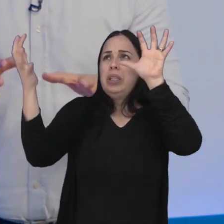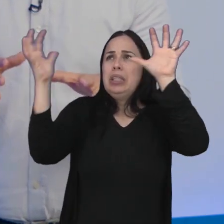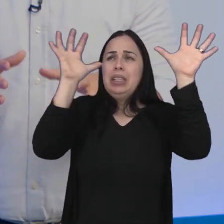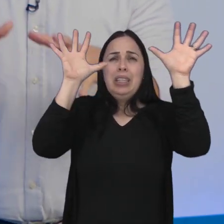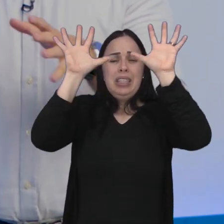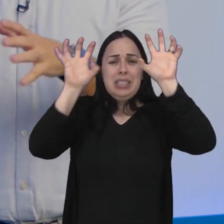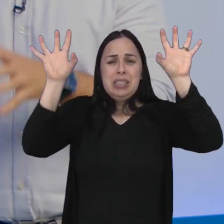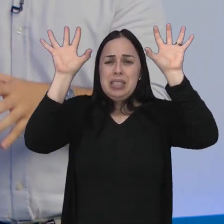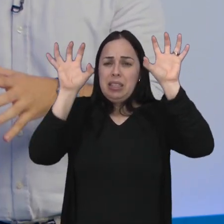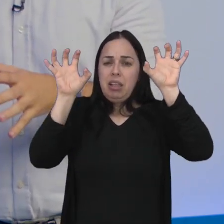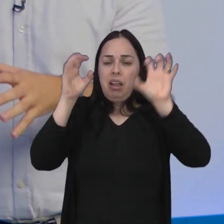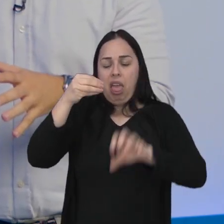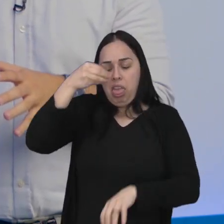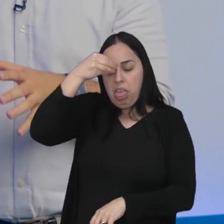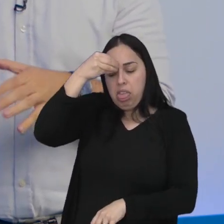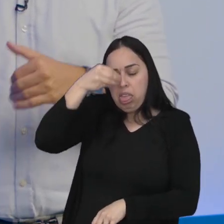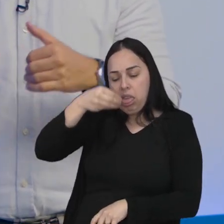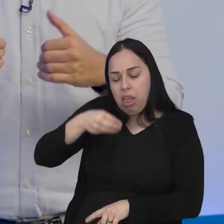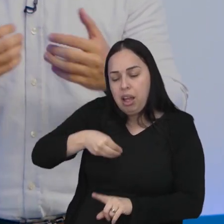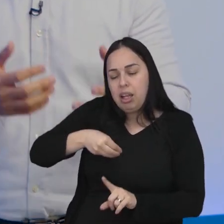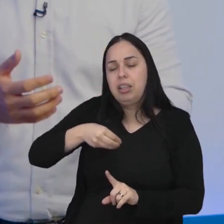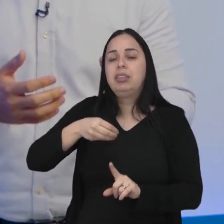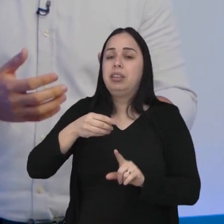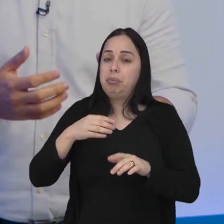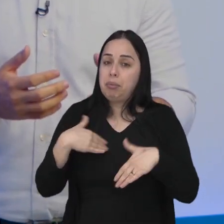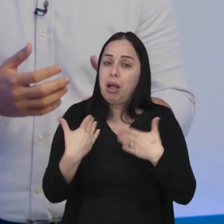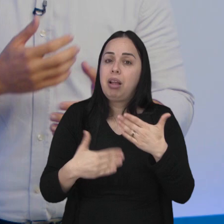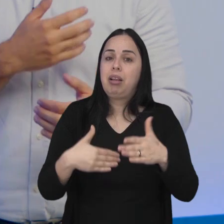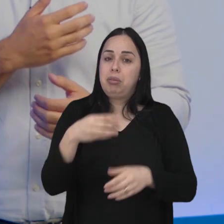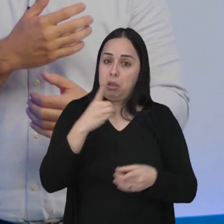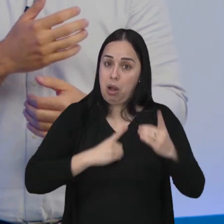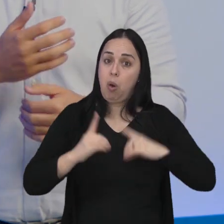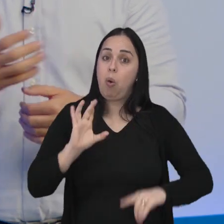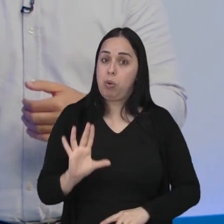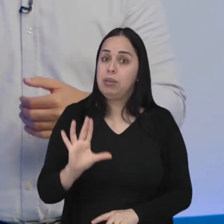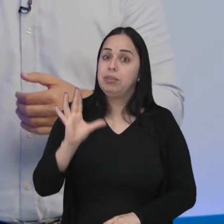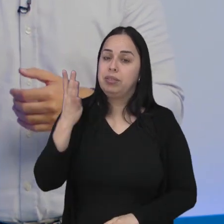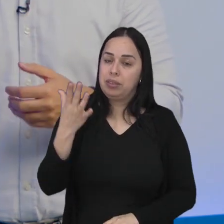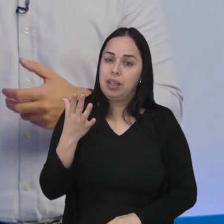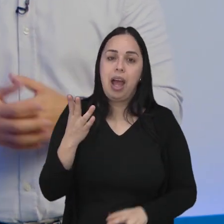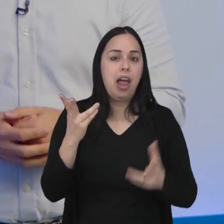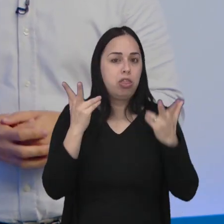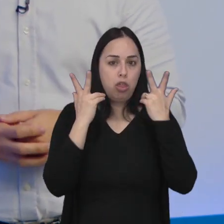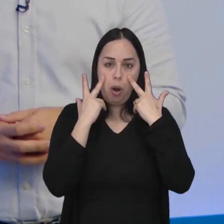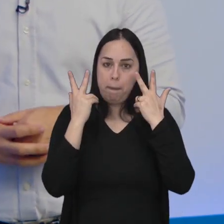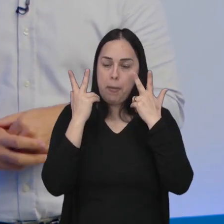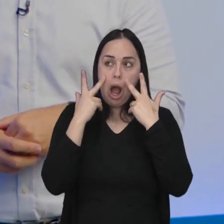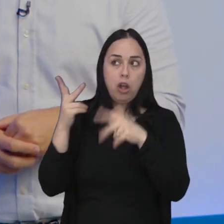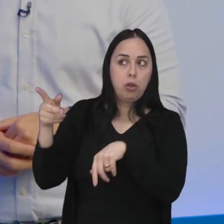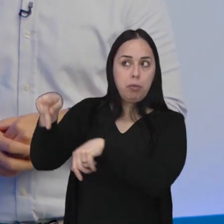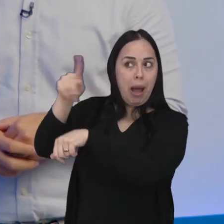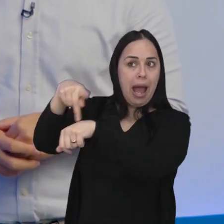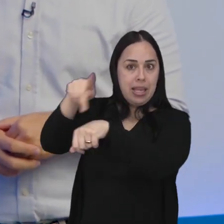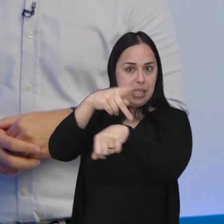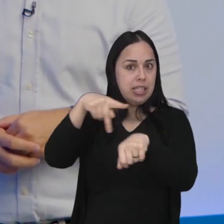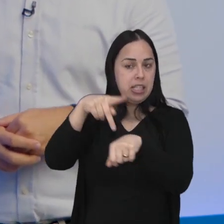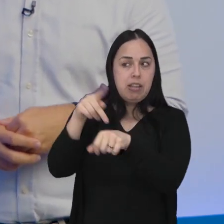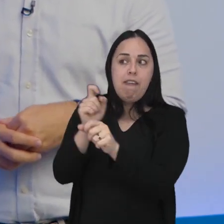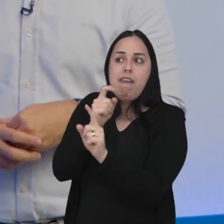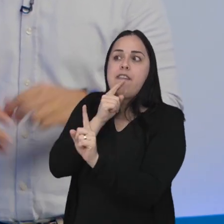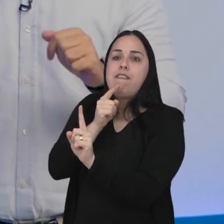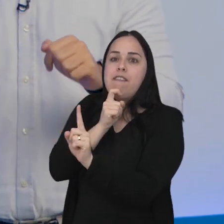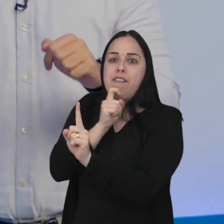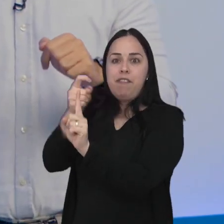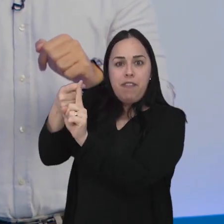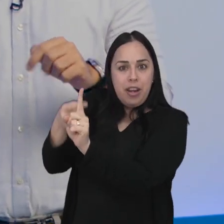frios e nublados muitas vezes levam a um desânimo que pode desencadear para uma depressão. Isso é comum em países muito